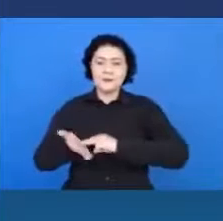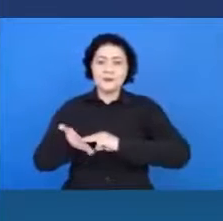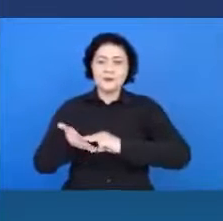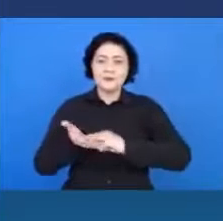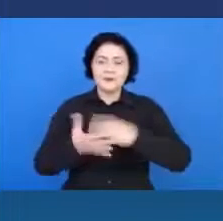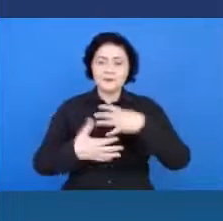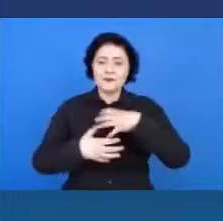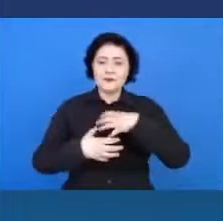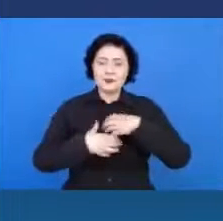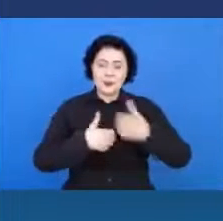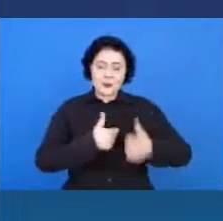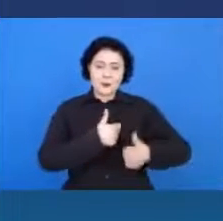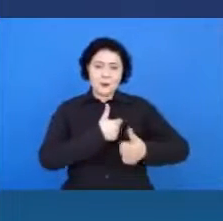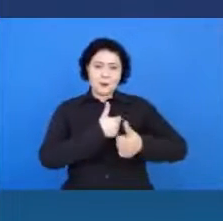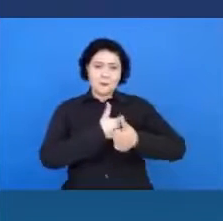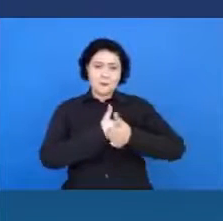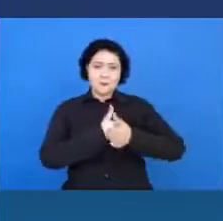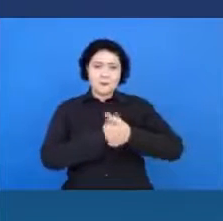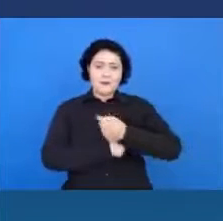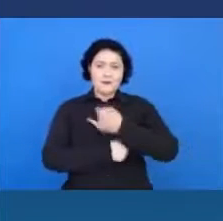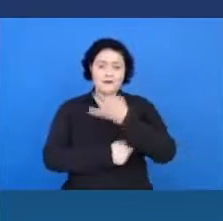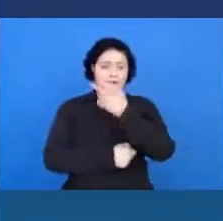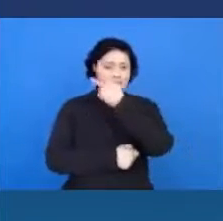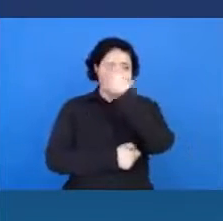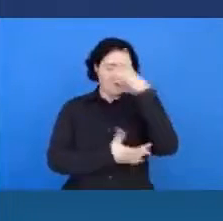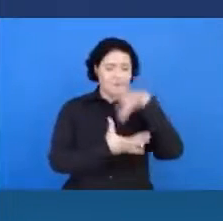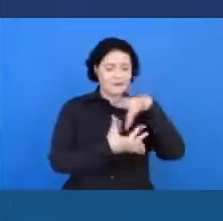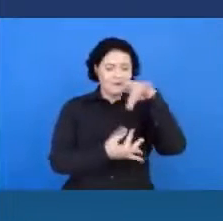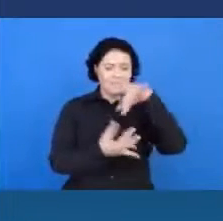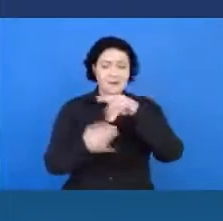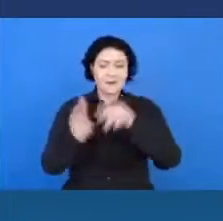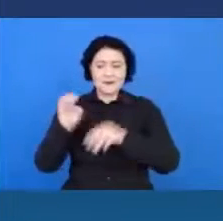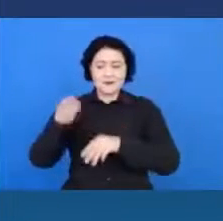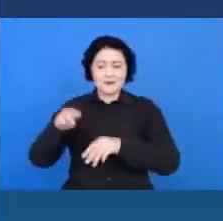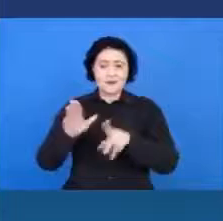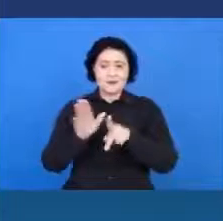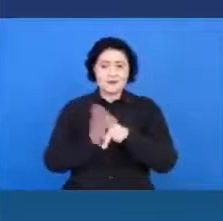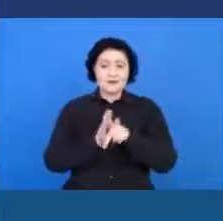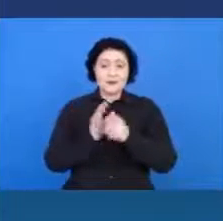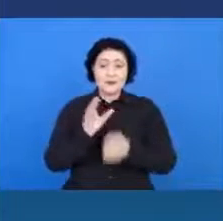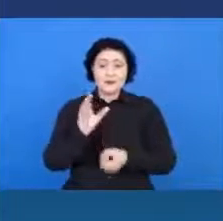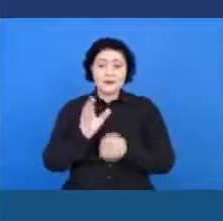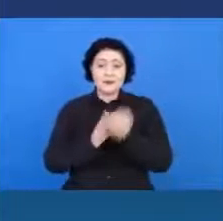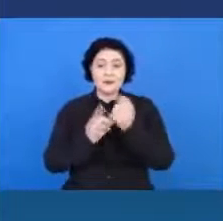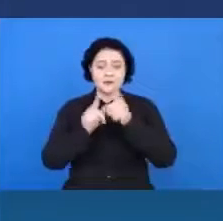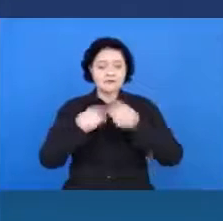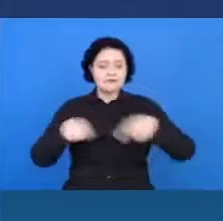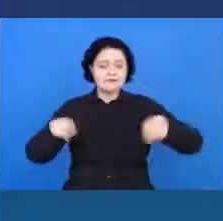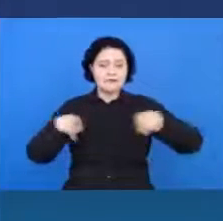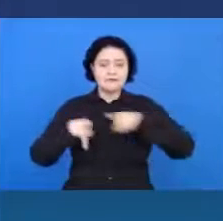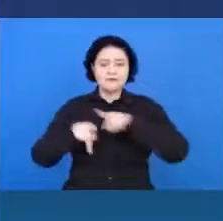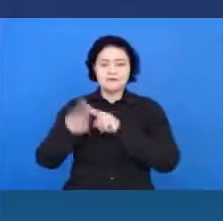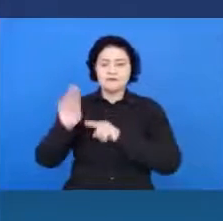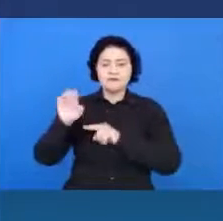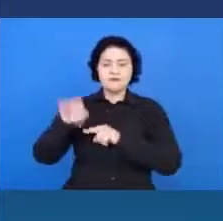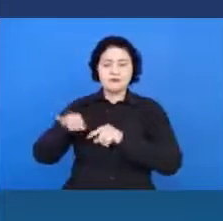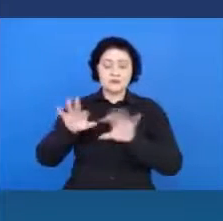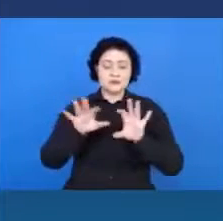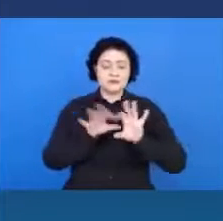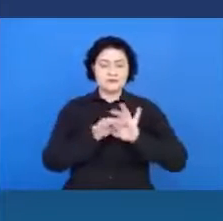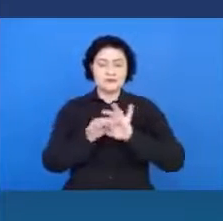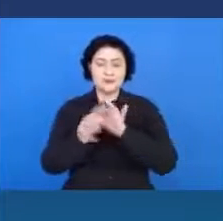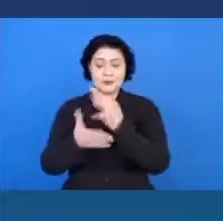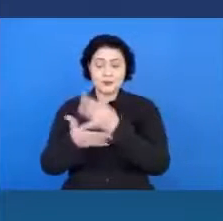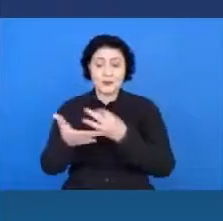sente ao seu redor muitos invisíveis do bem cria efeitos sonoros especiais para cada texto